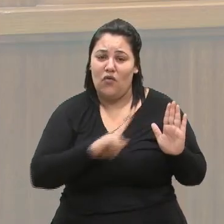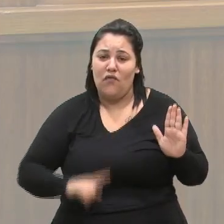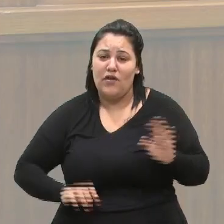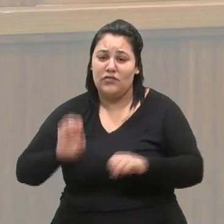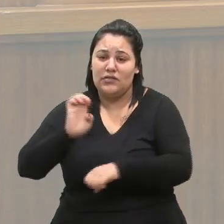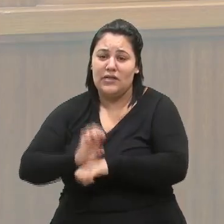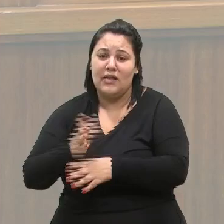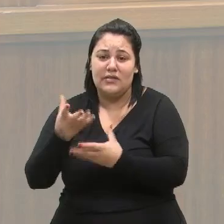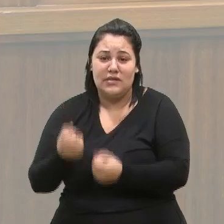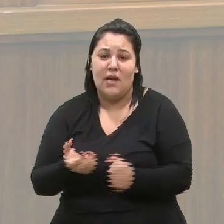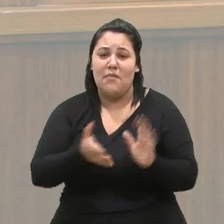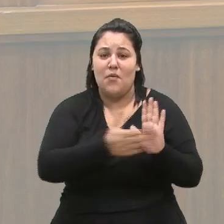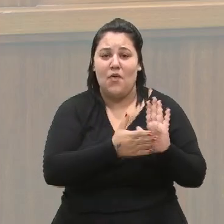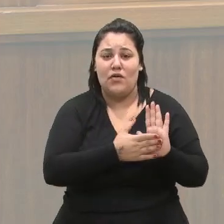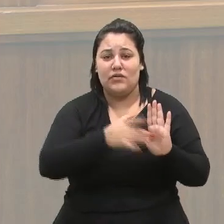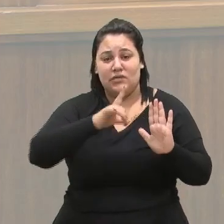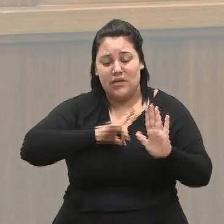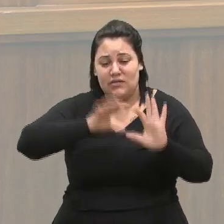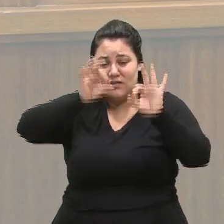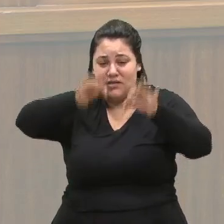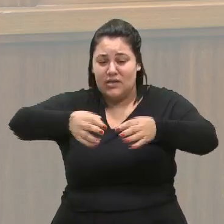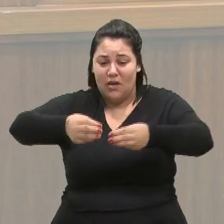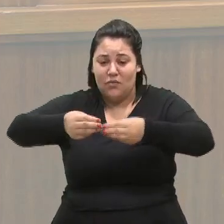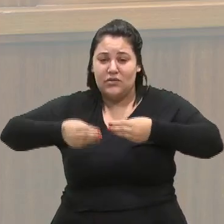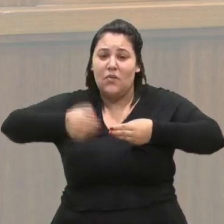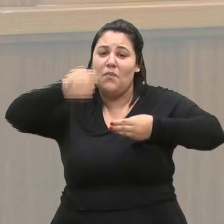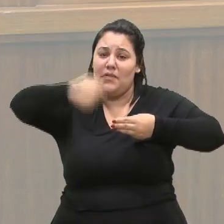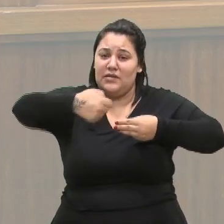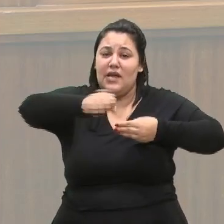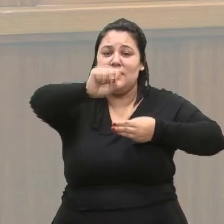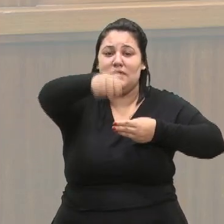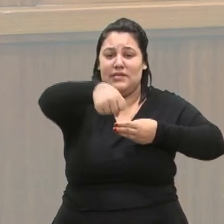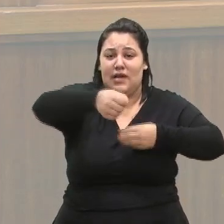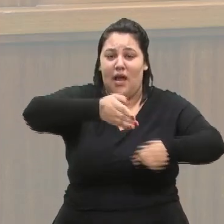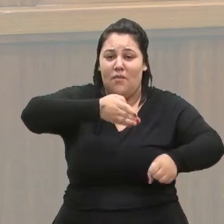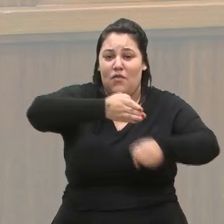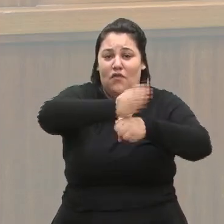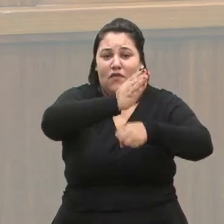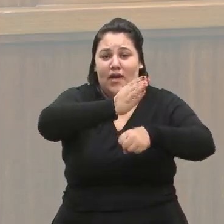Então, com certeza, essa moção deveria